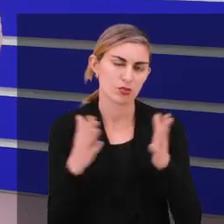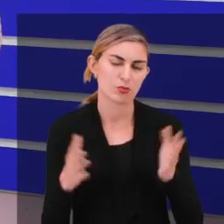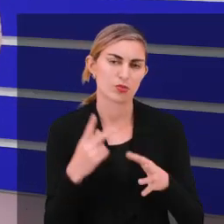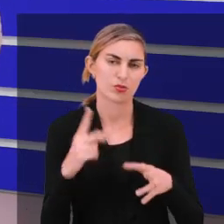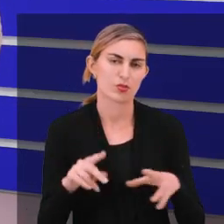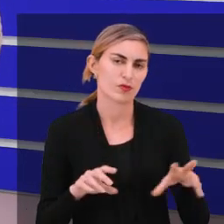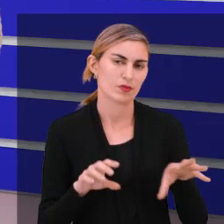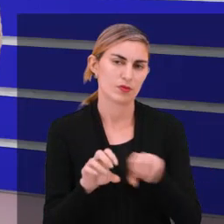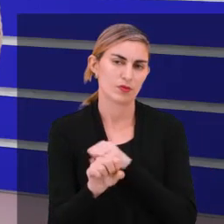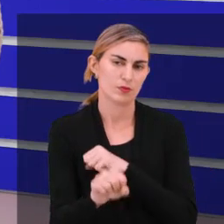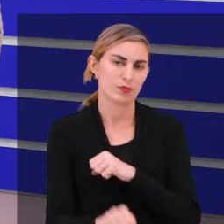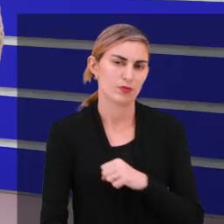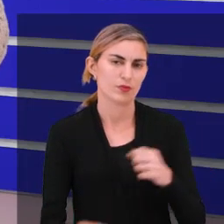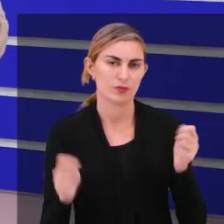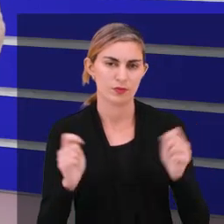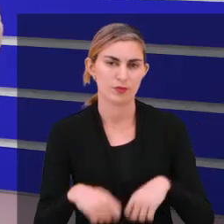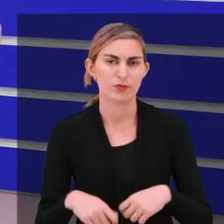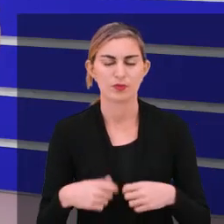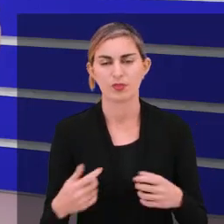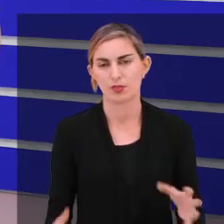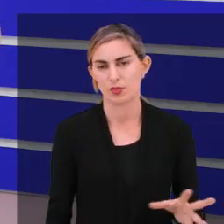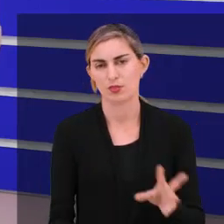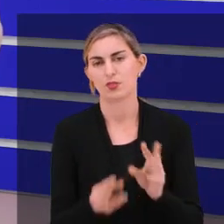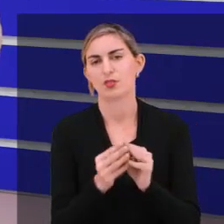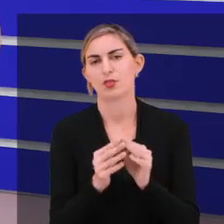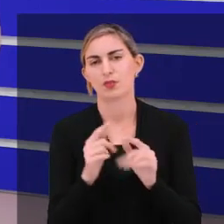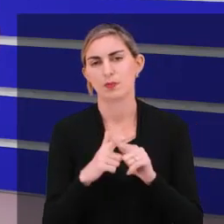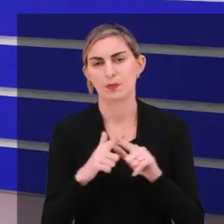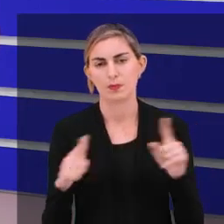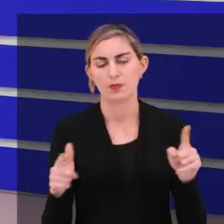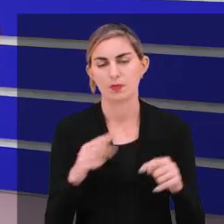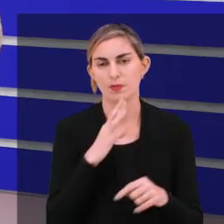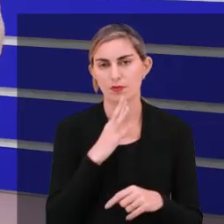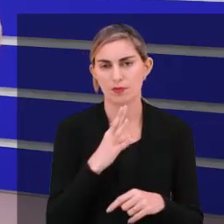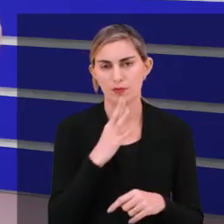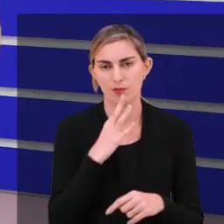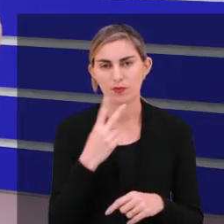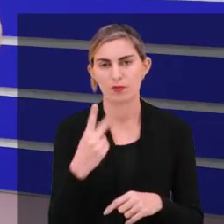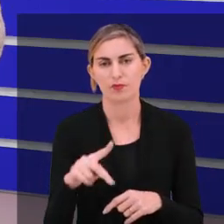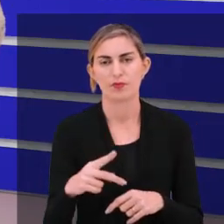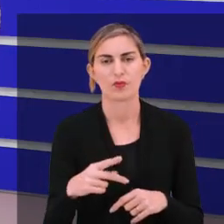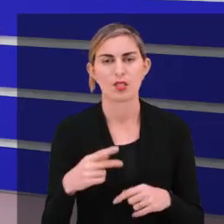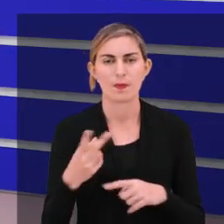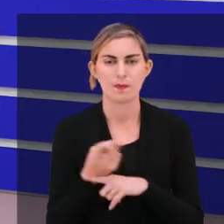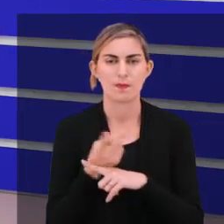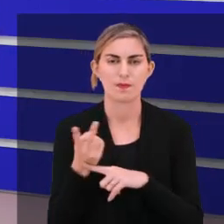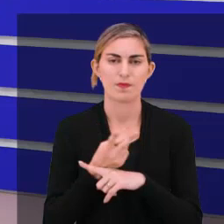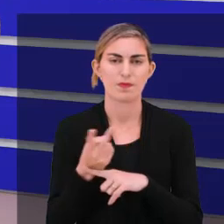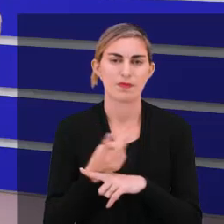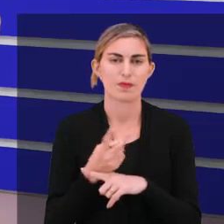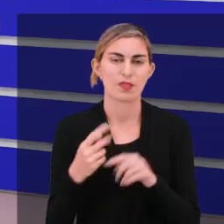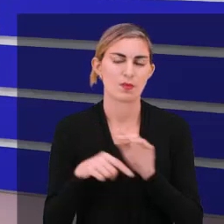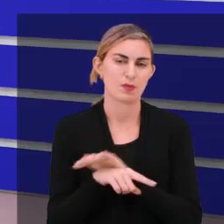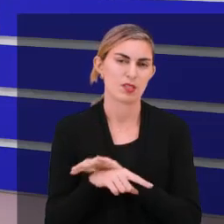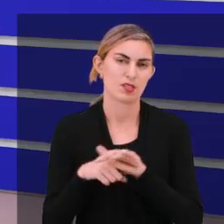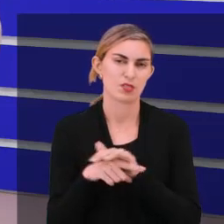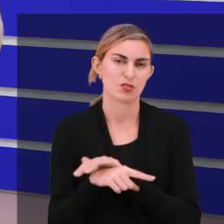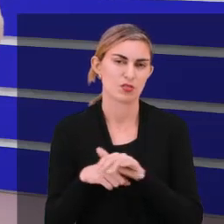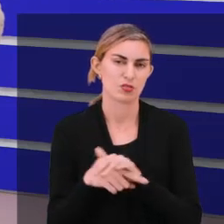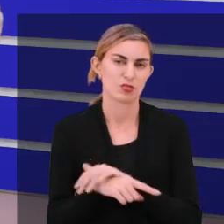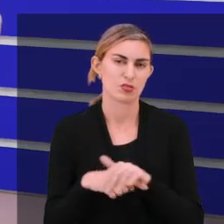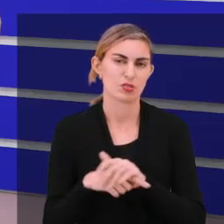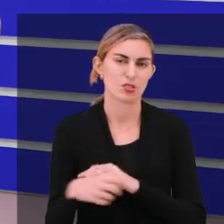contribuído na sua formação, que possa agregar mais conhecimento de forma que você vá em busca,